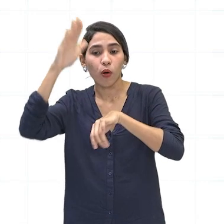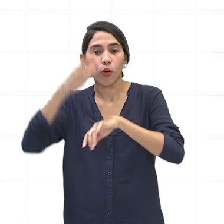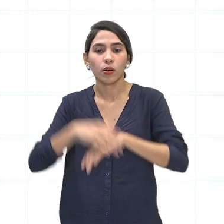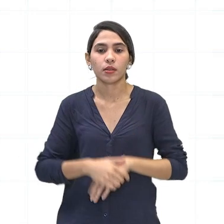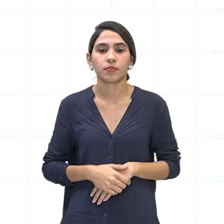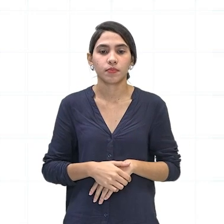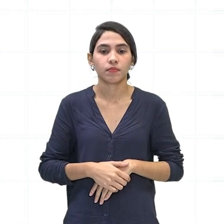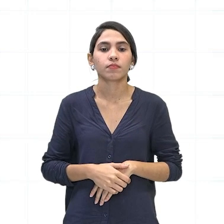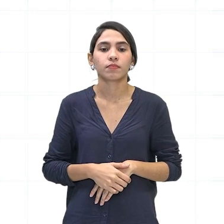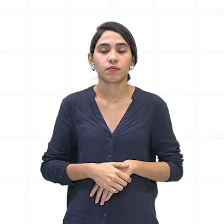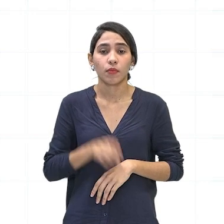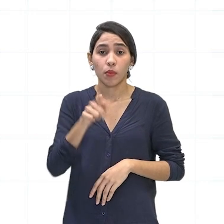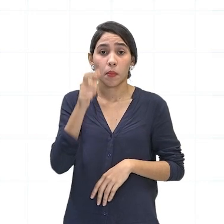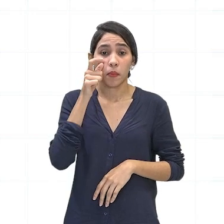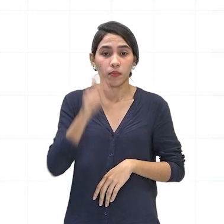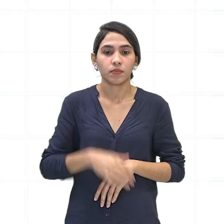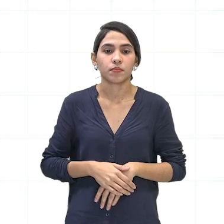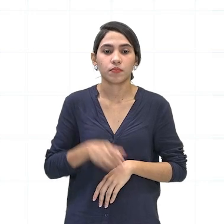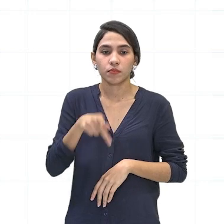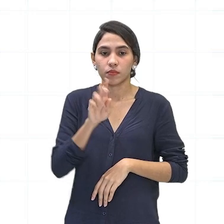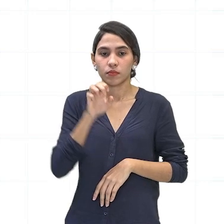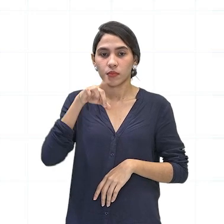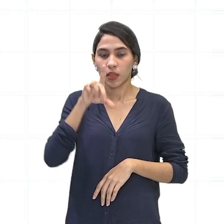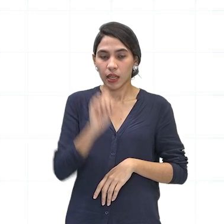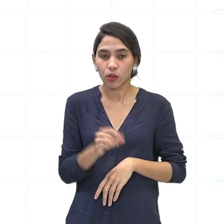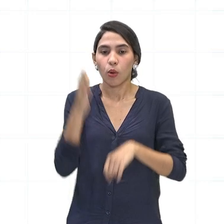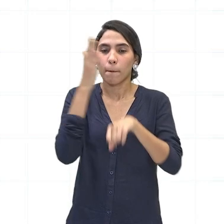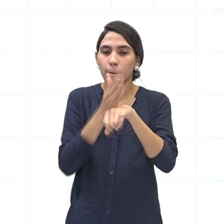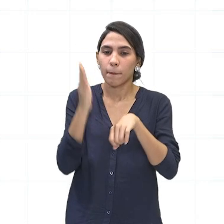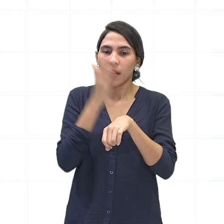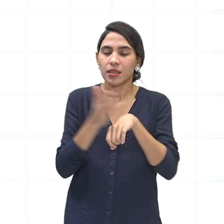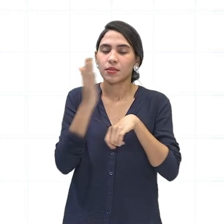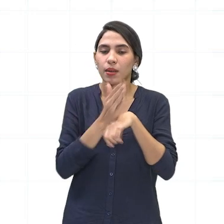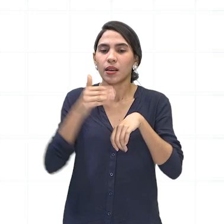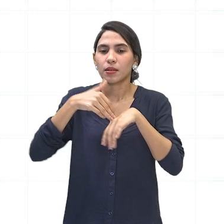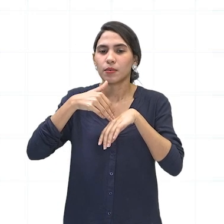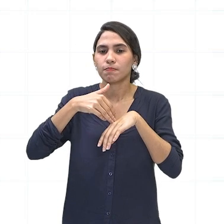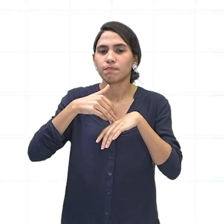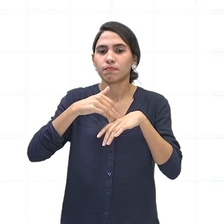quantos? Observem aí. O Kendo é praticado em